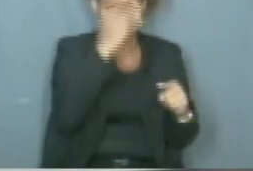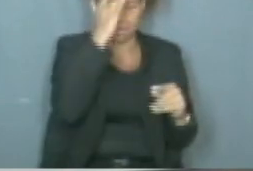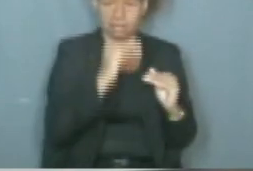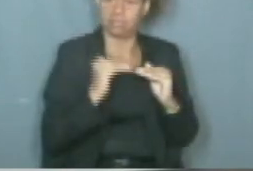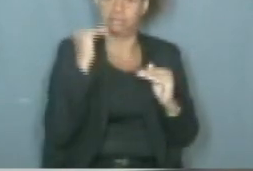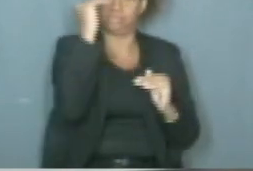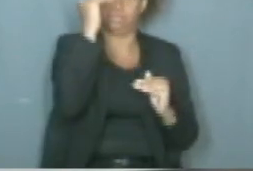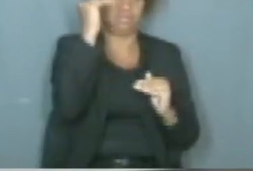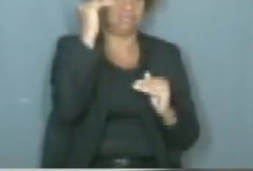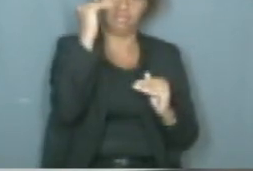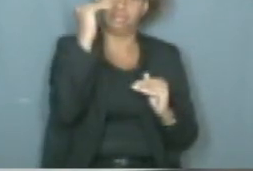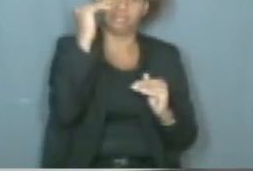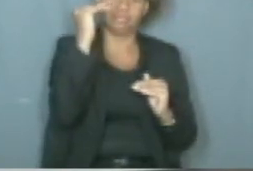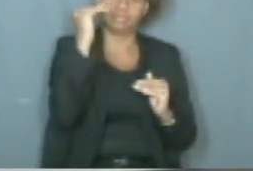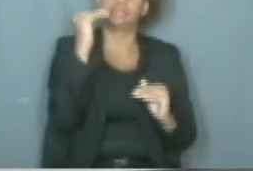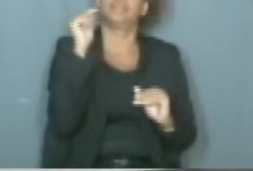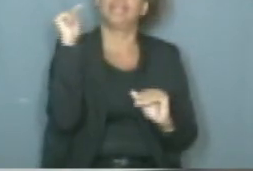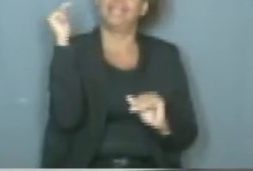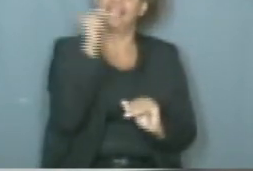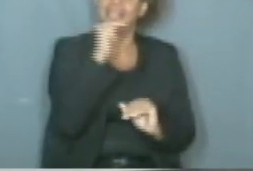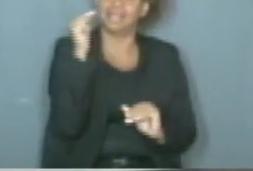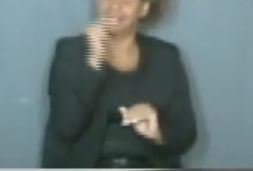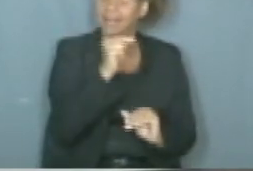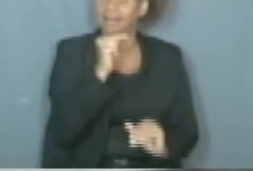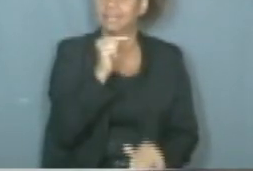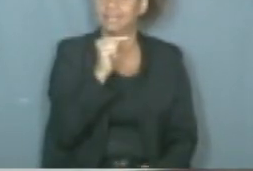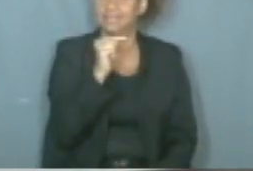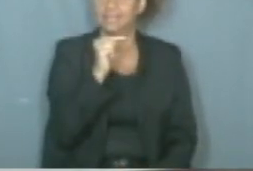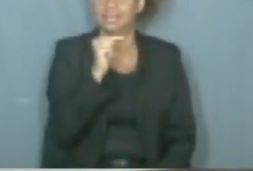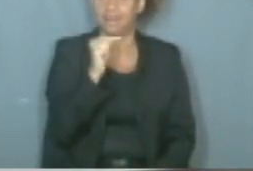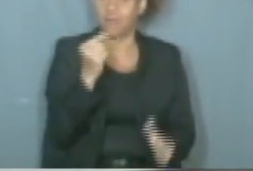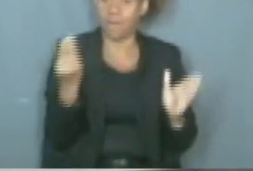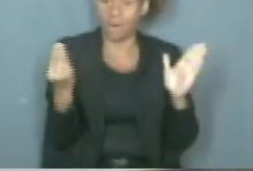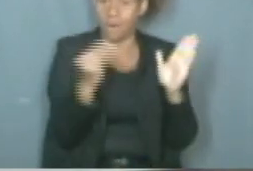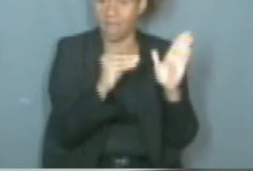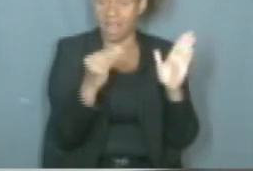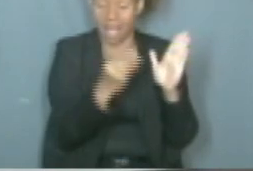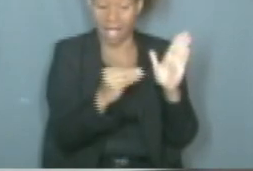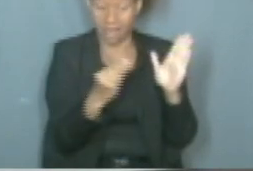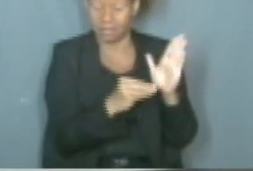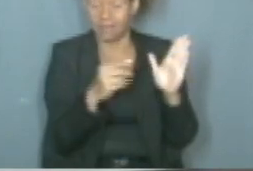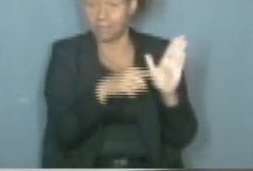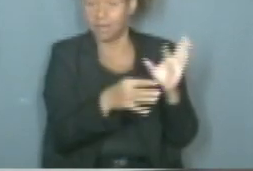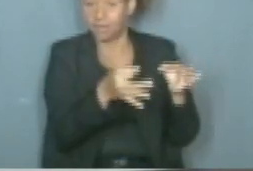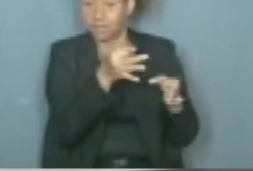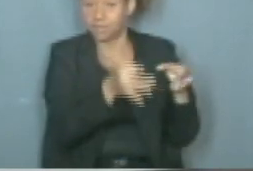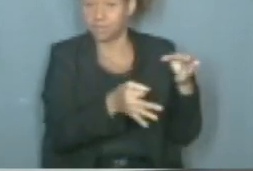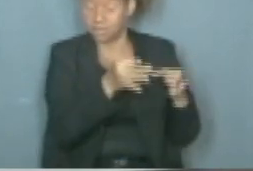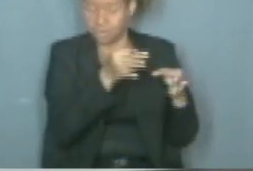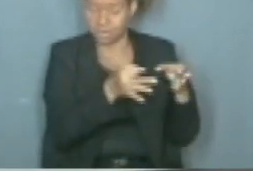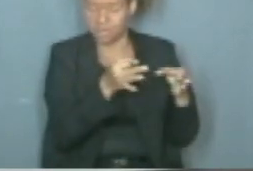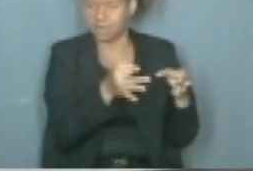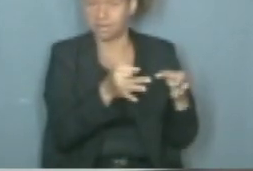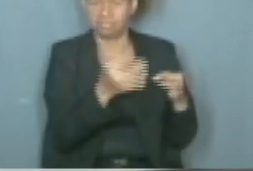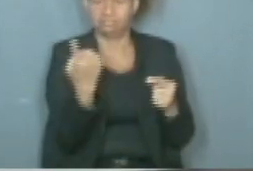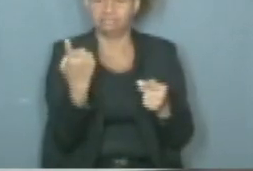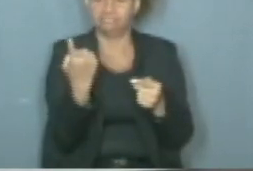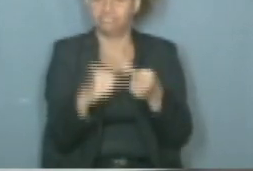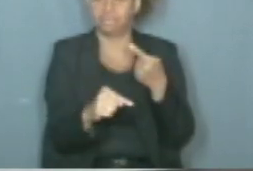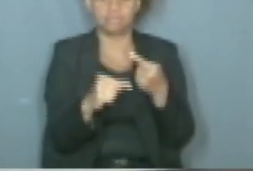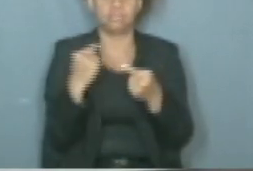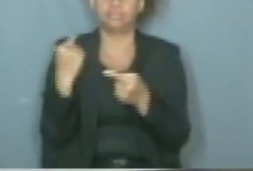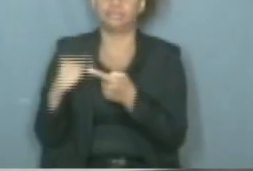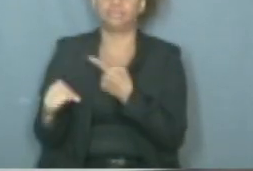magistrados. E, diante de medidas cautelares impostas pelo juízo, descumprem as